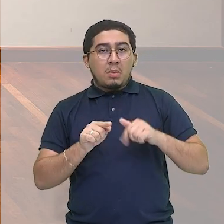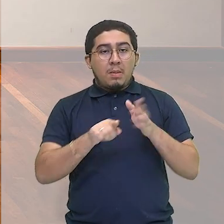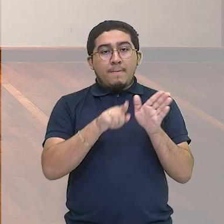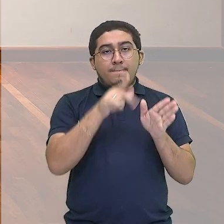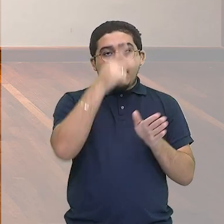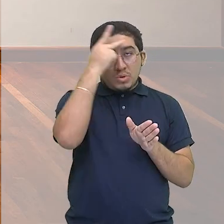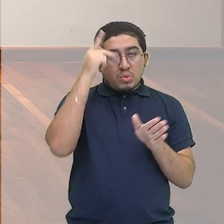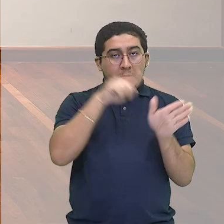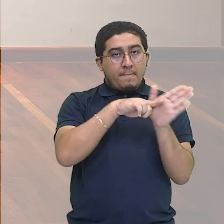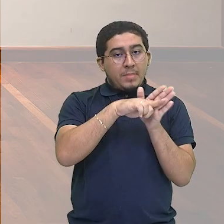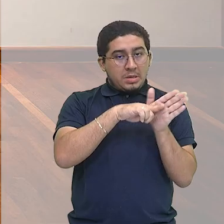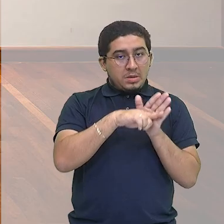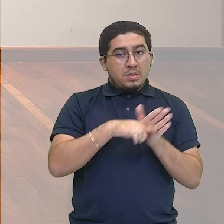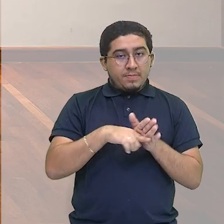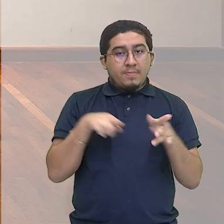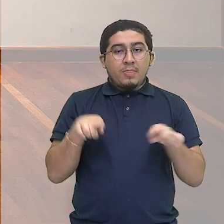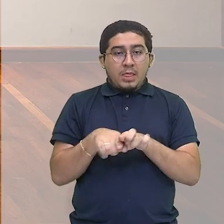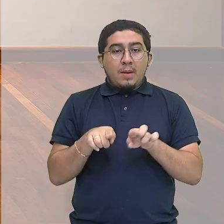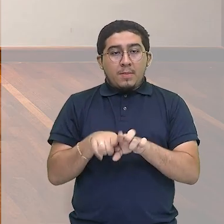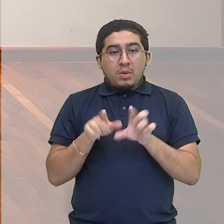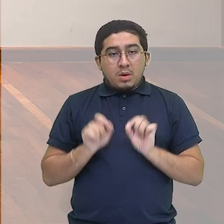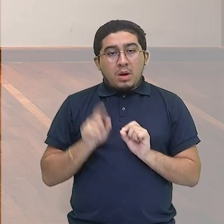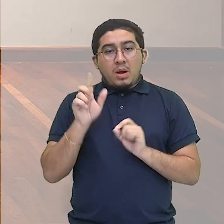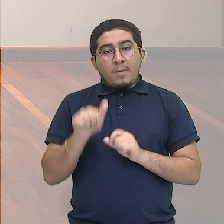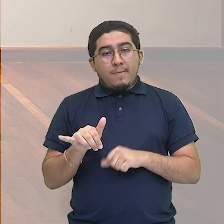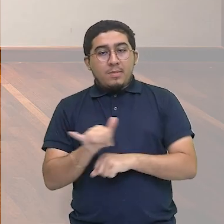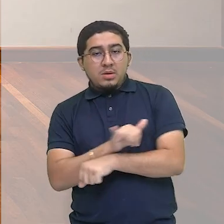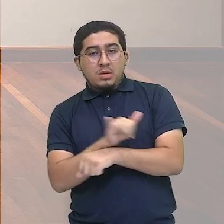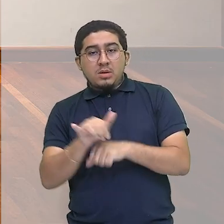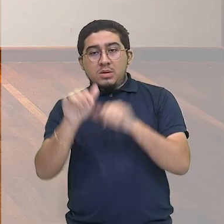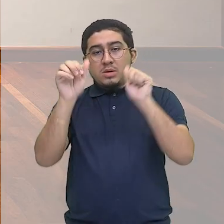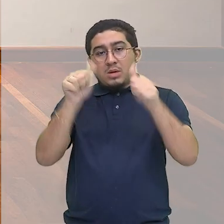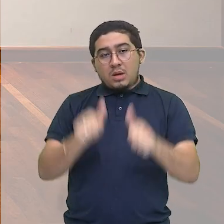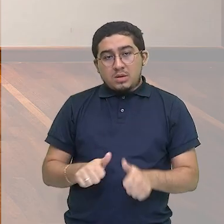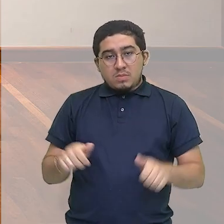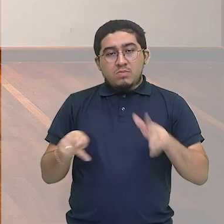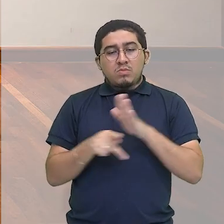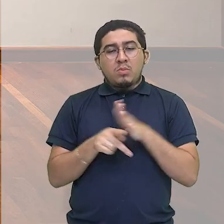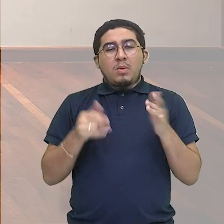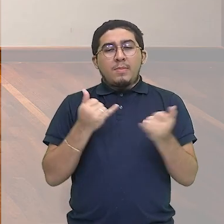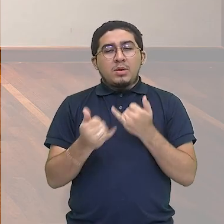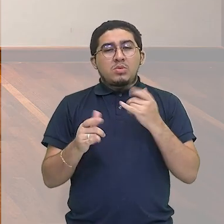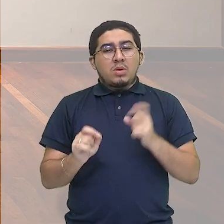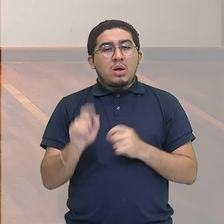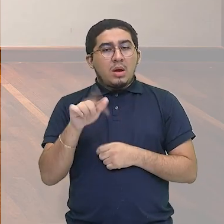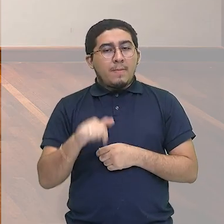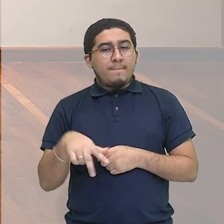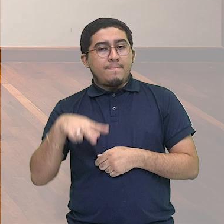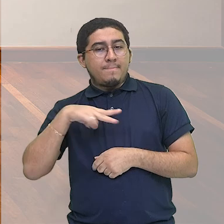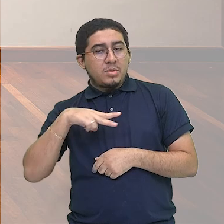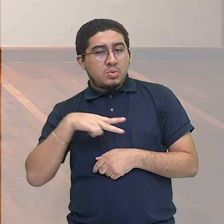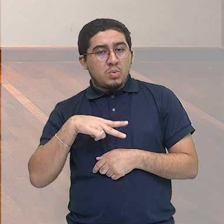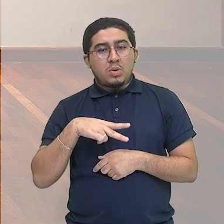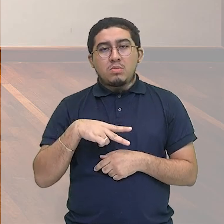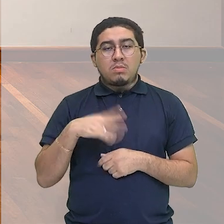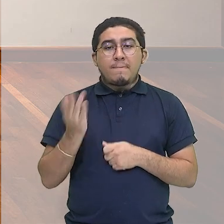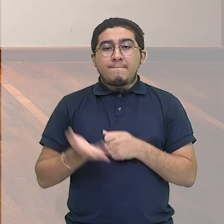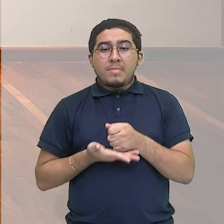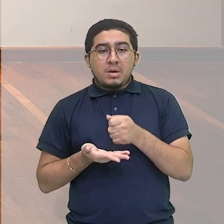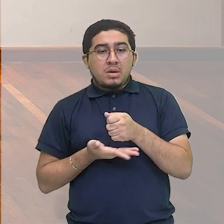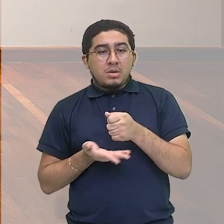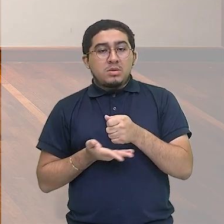pesquisador, né, isto é, um mecanismo de análise como se fosse padrão, é um parâmetro